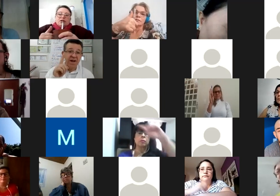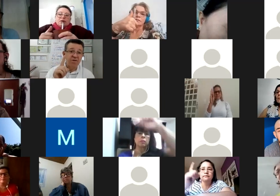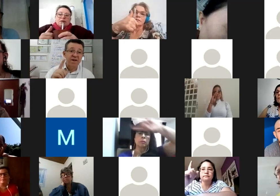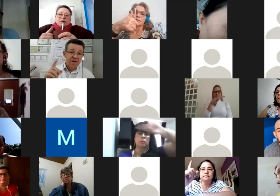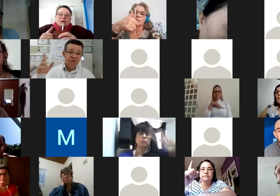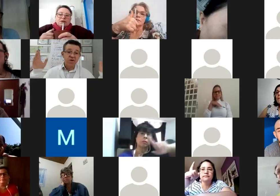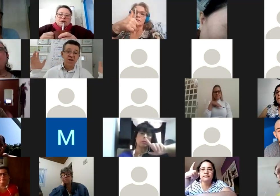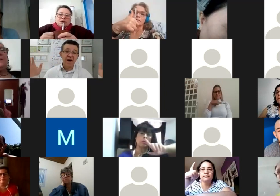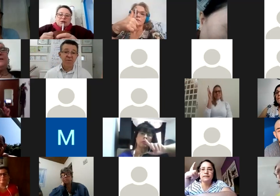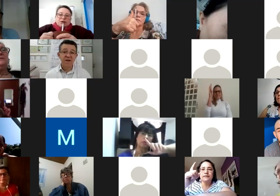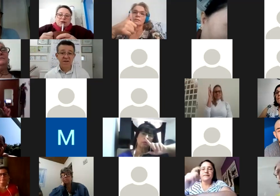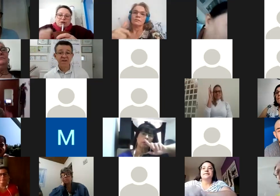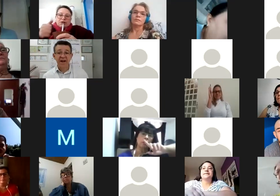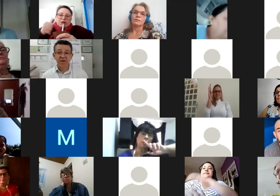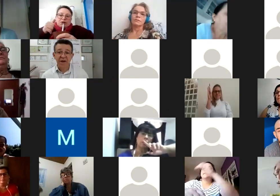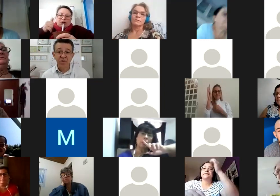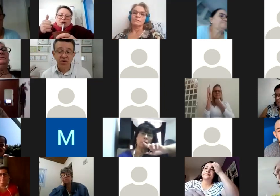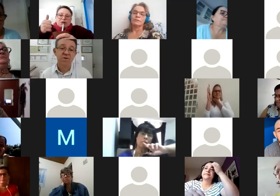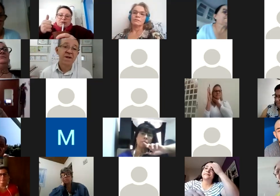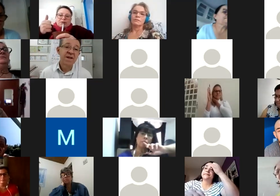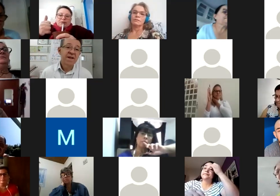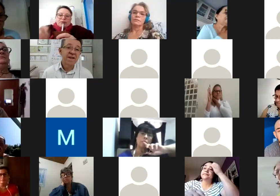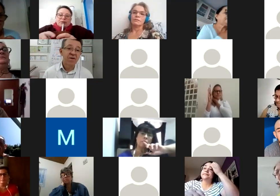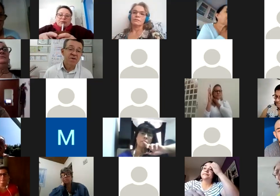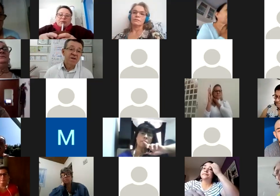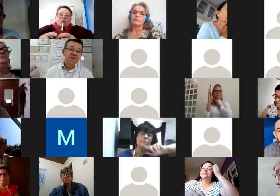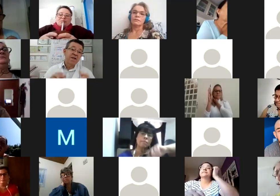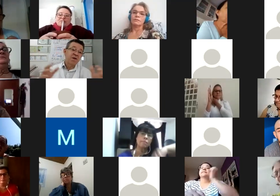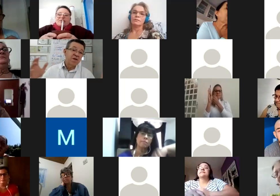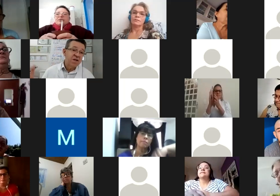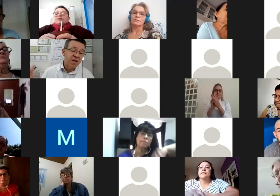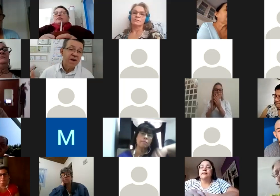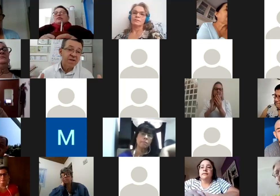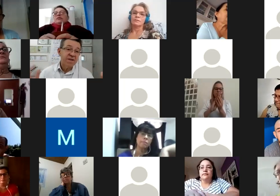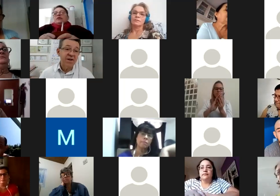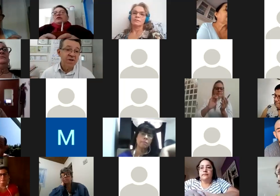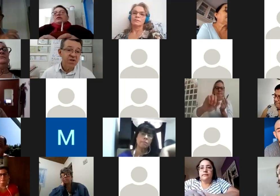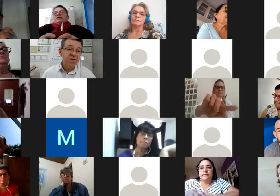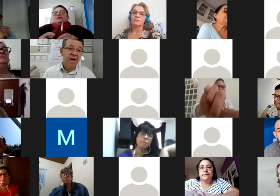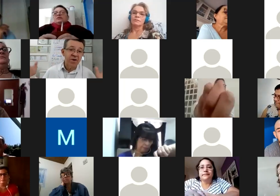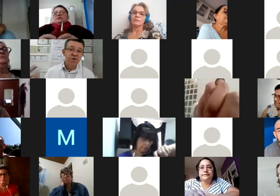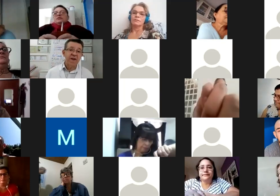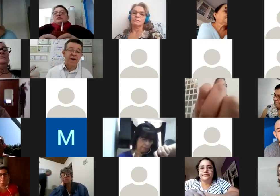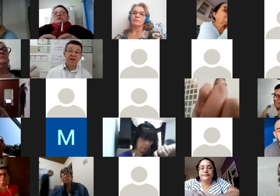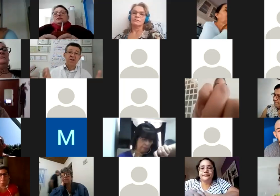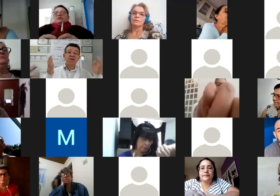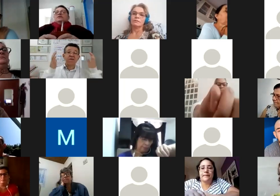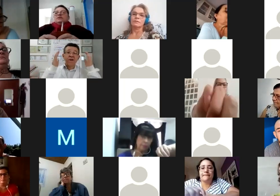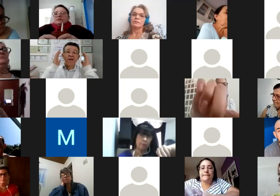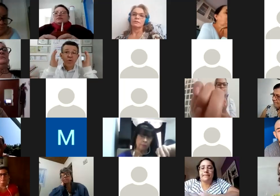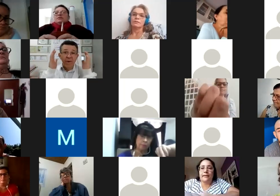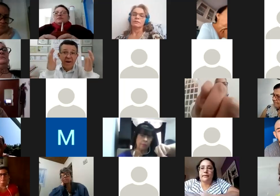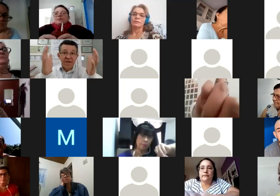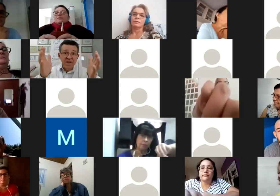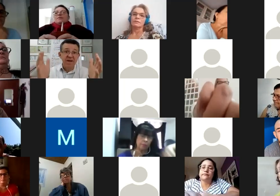acha que tem carro, né? Hoje carro é uma necessidade, não é luxo. Então, se não dirigem, mas quem não dirige sabe como que é. A gente tem que